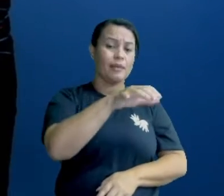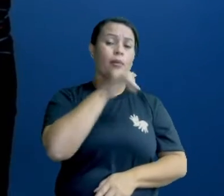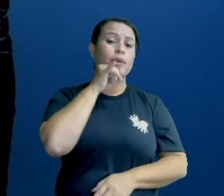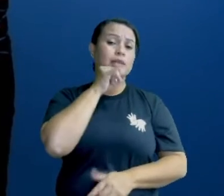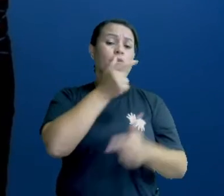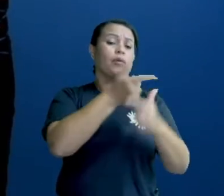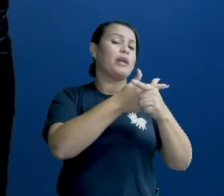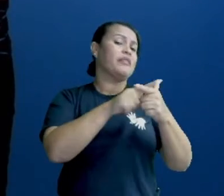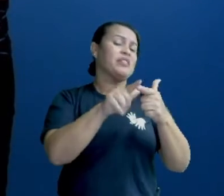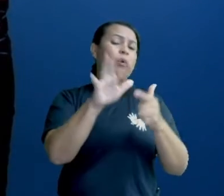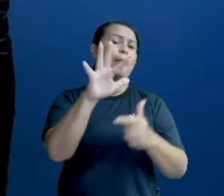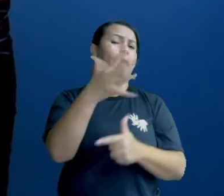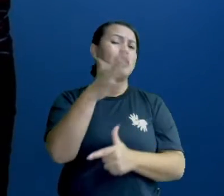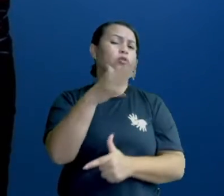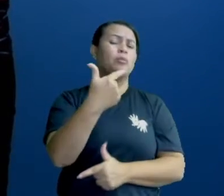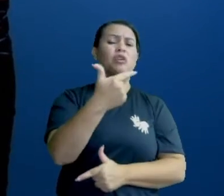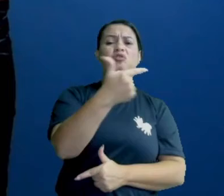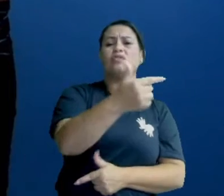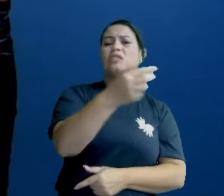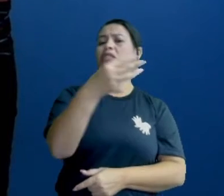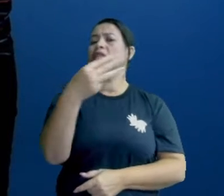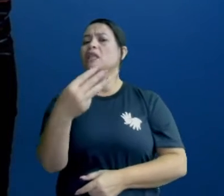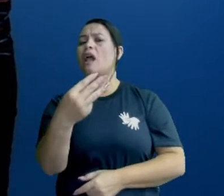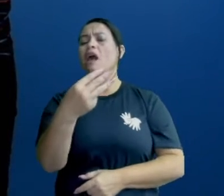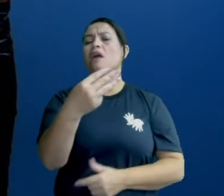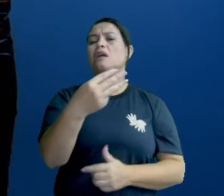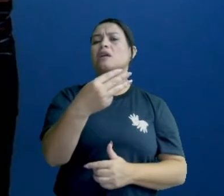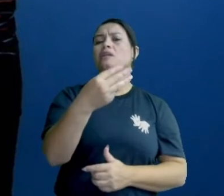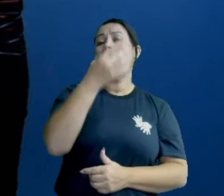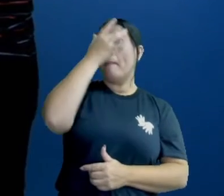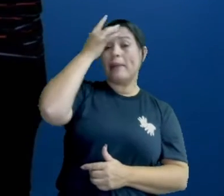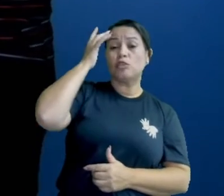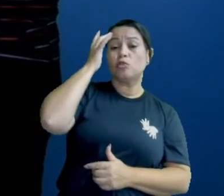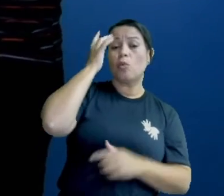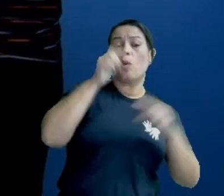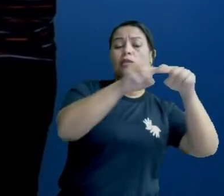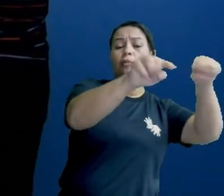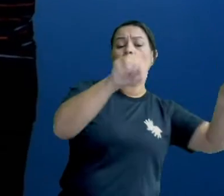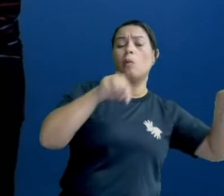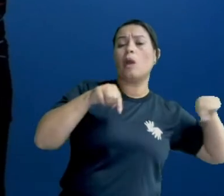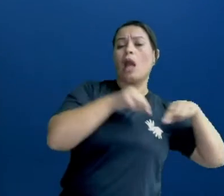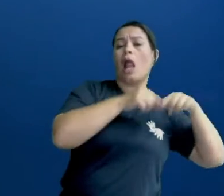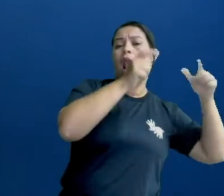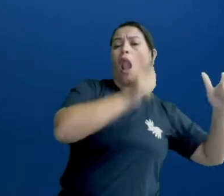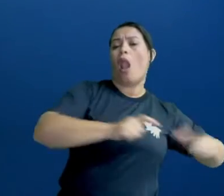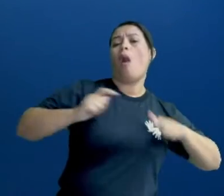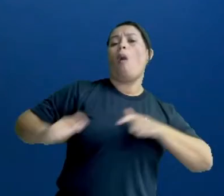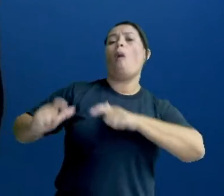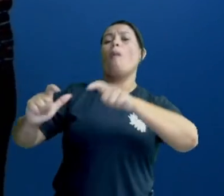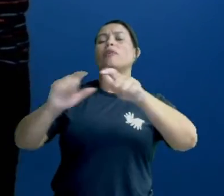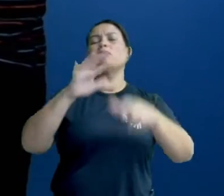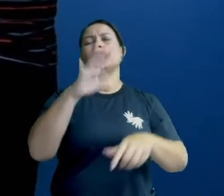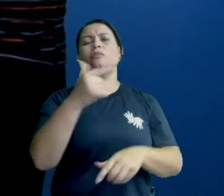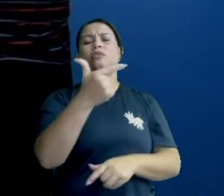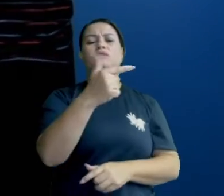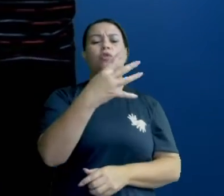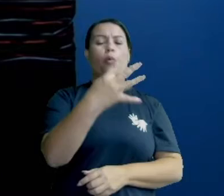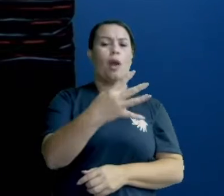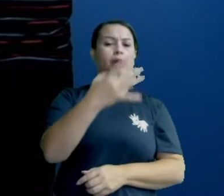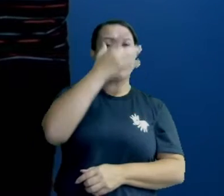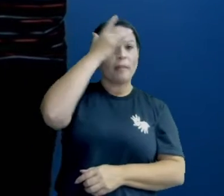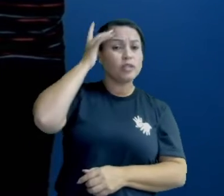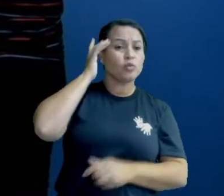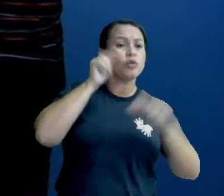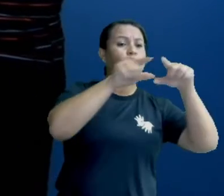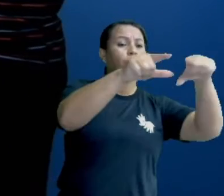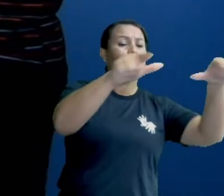Essa divisão vai dar um número aproximado de 23 habitantes por quilômetro quadrado, ou próximo de 24, né? Habitantes por